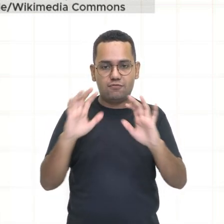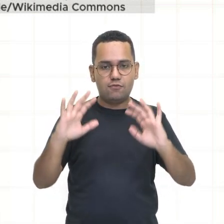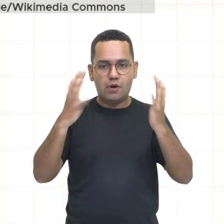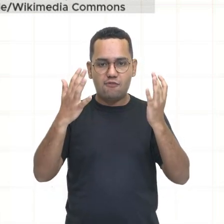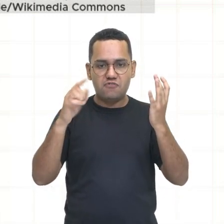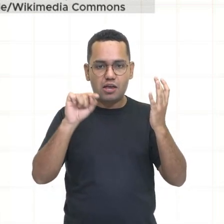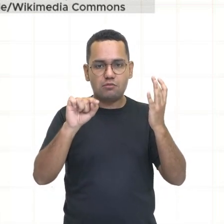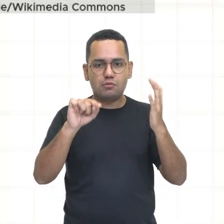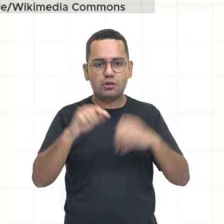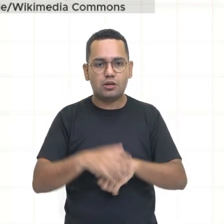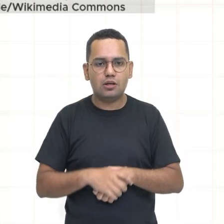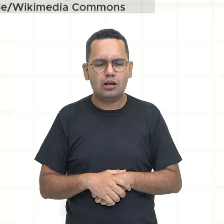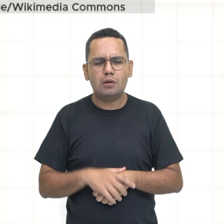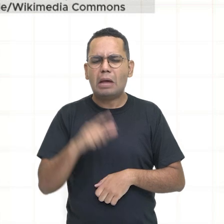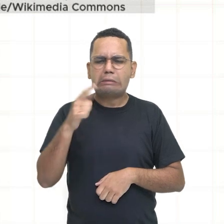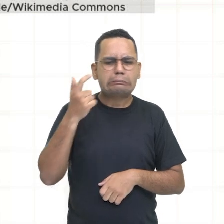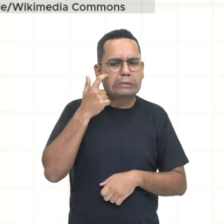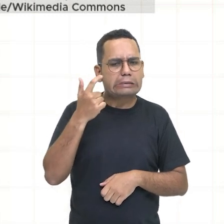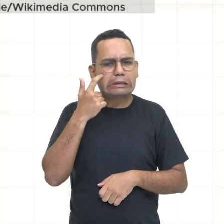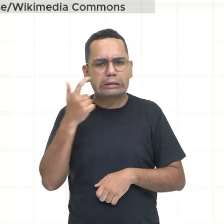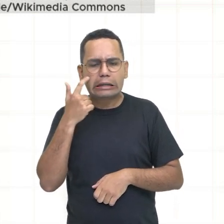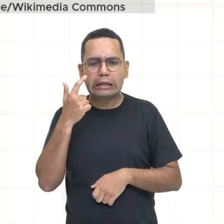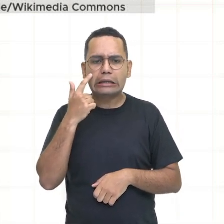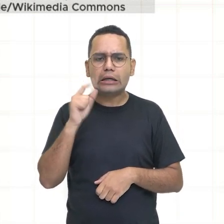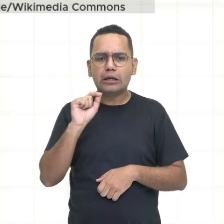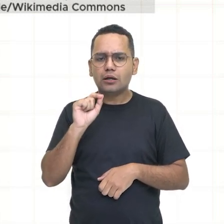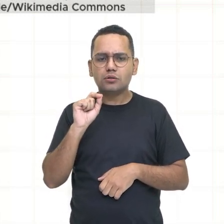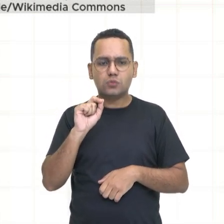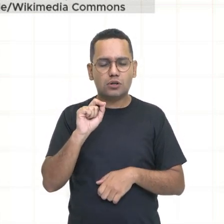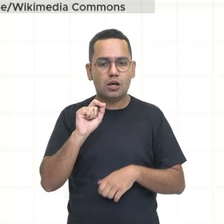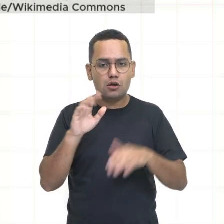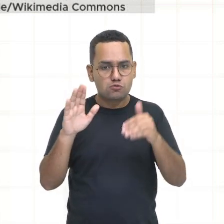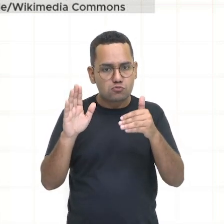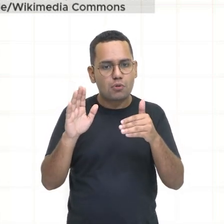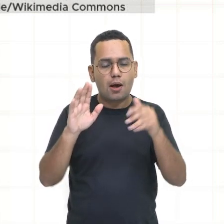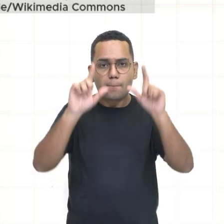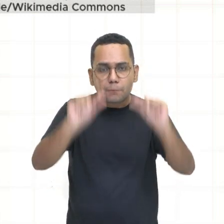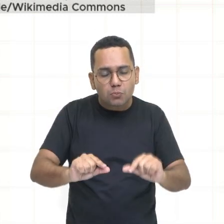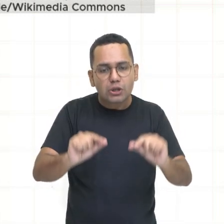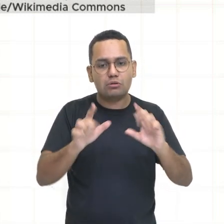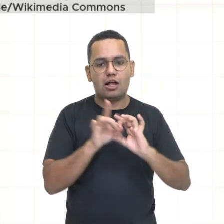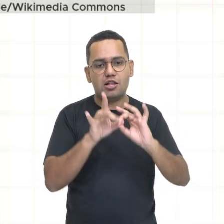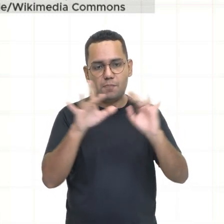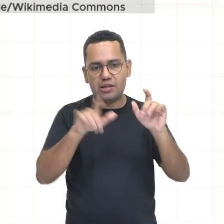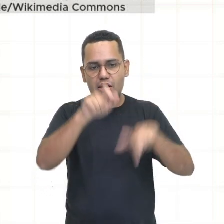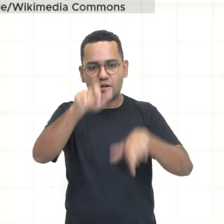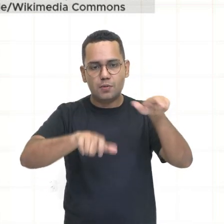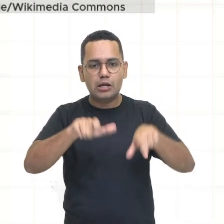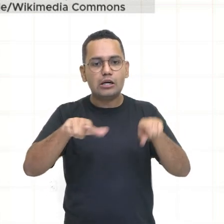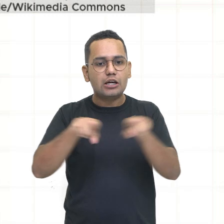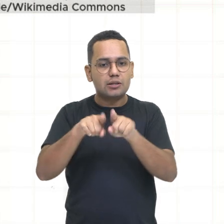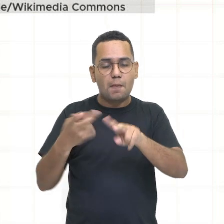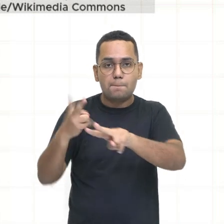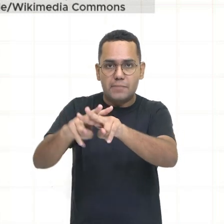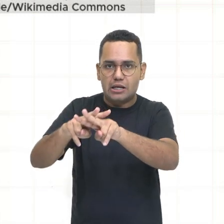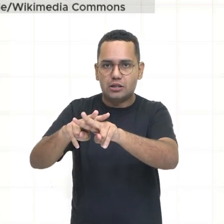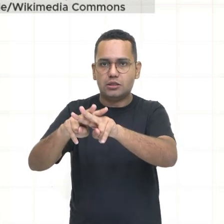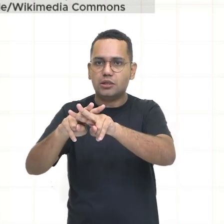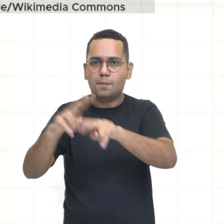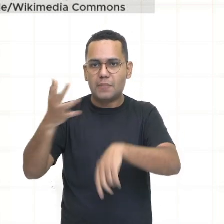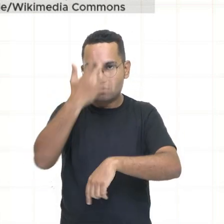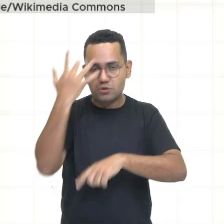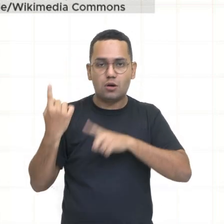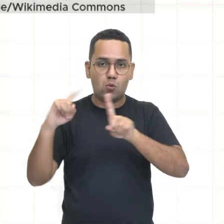das liberdades civis e prender os opositores. De acordo com a história, nós vamos observar que